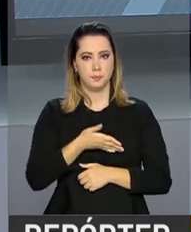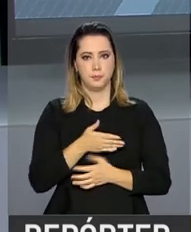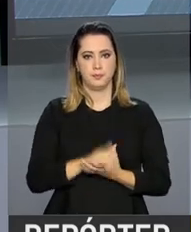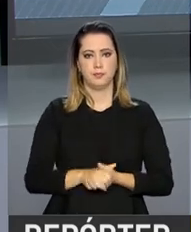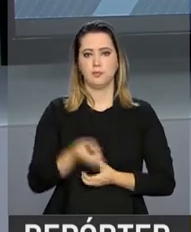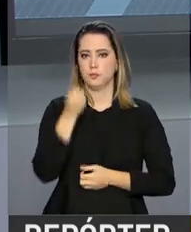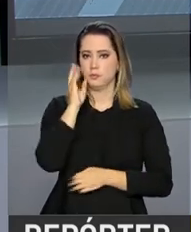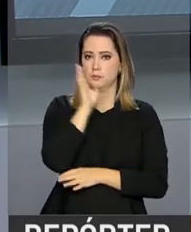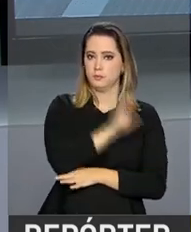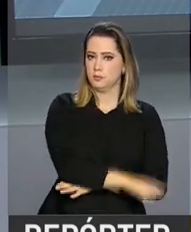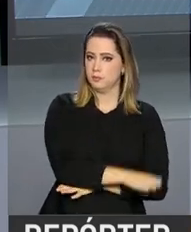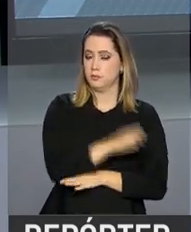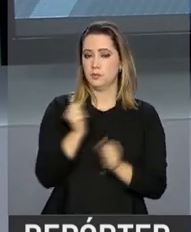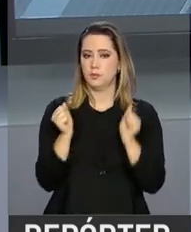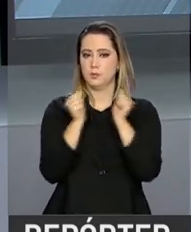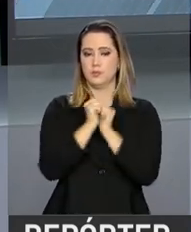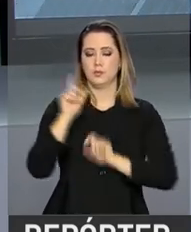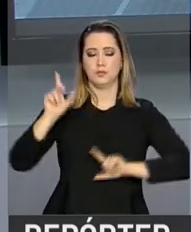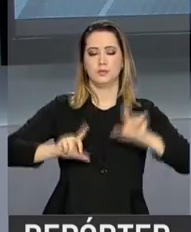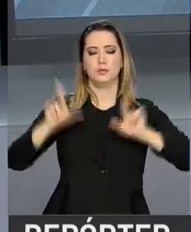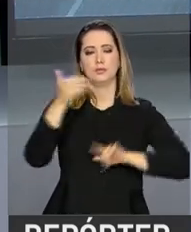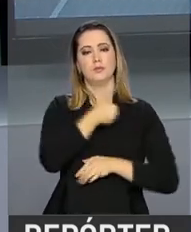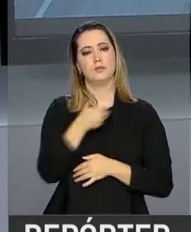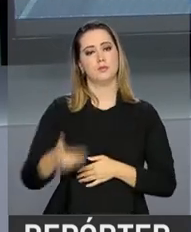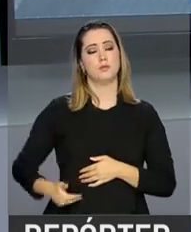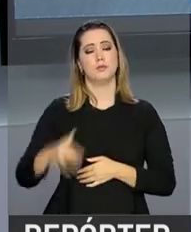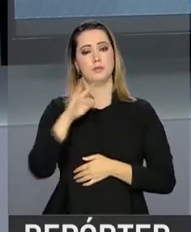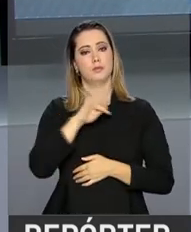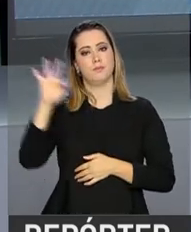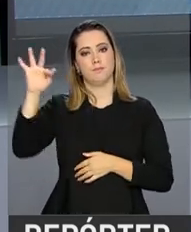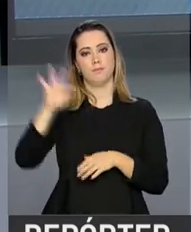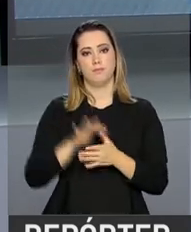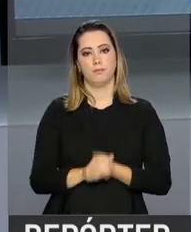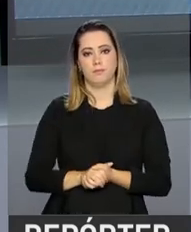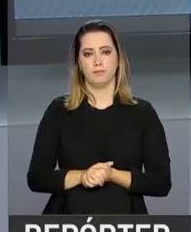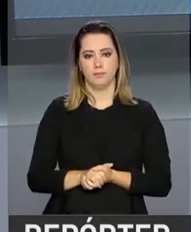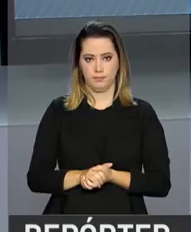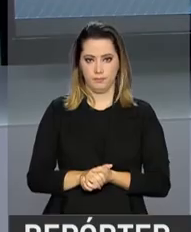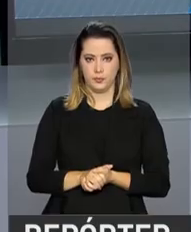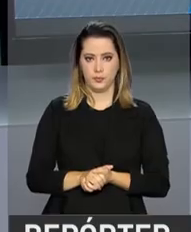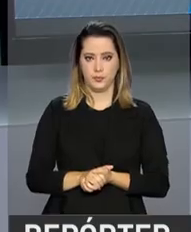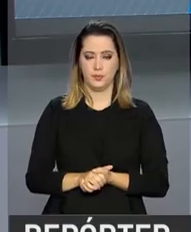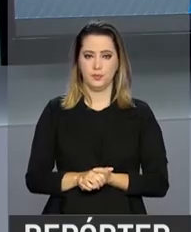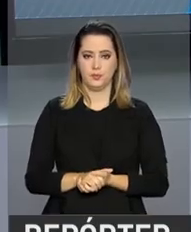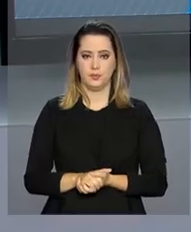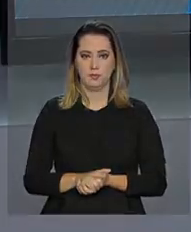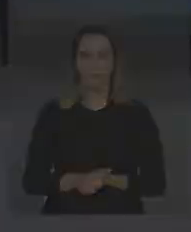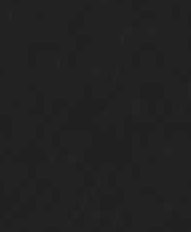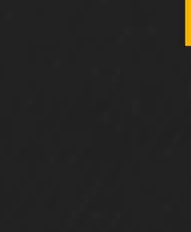uma boa tarde pra você e continue com a gente aqui na nbr a tv do governo federal